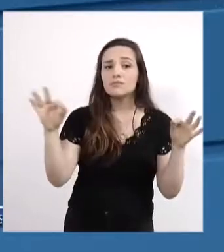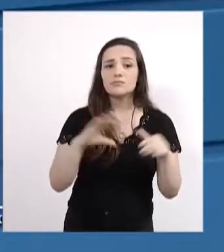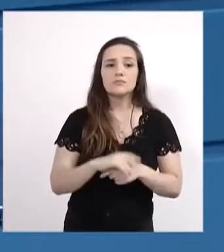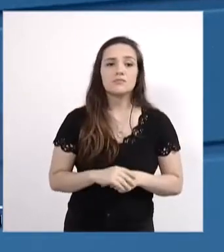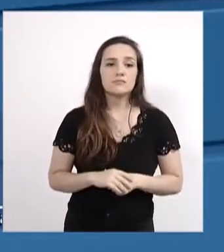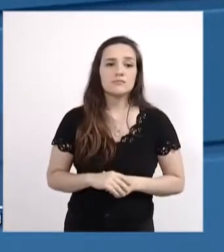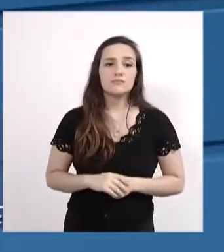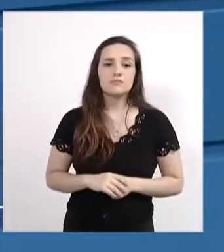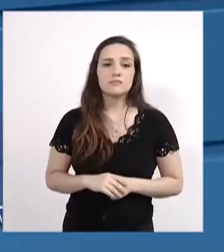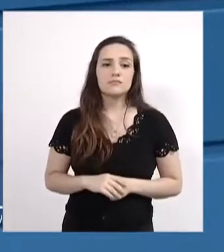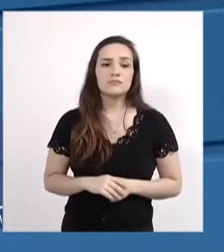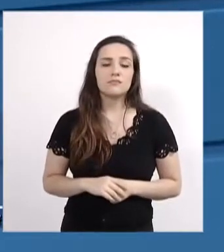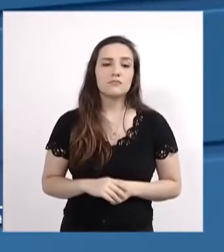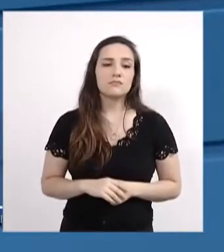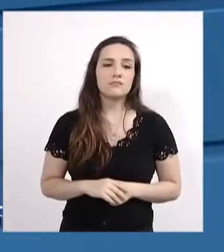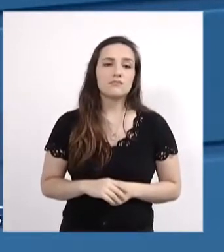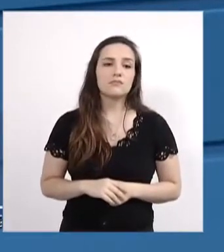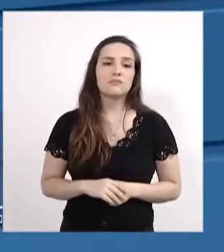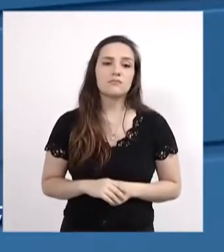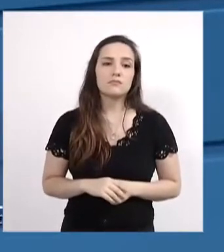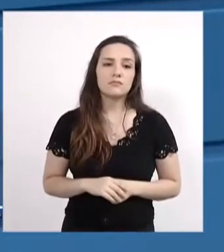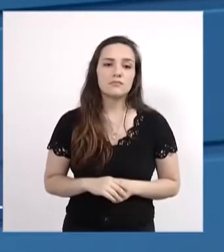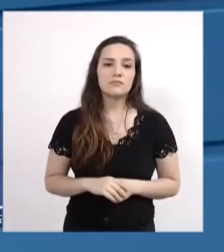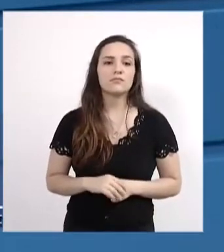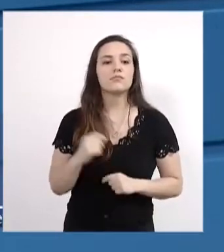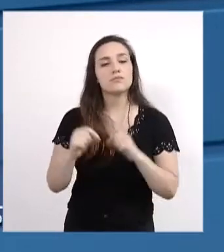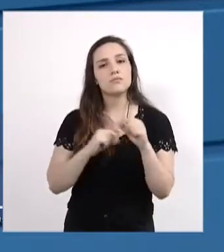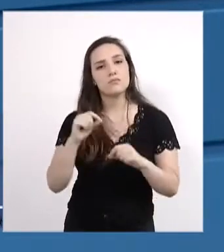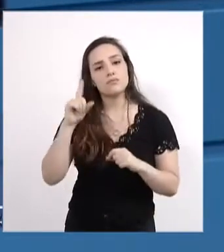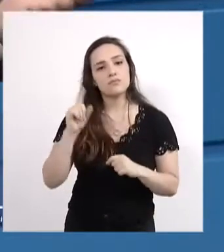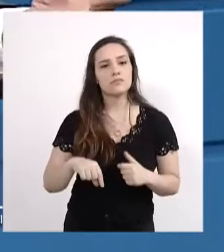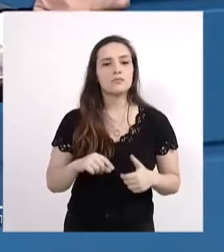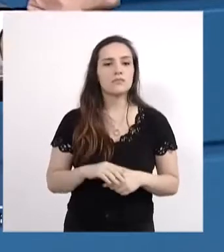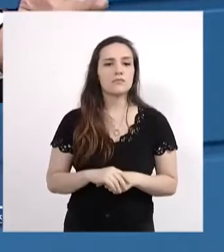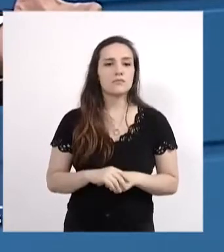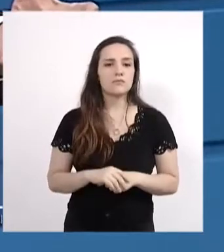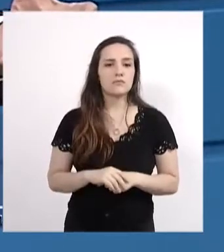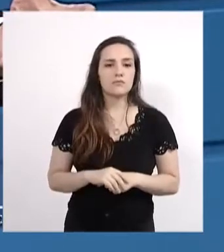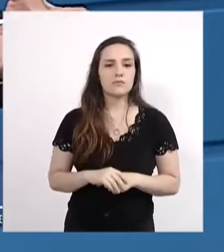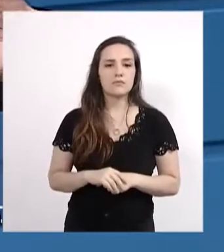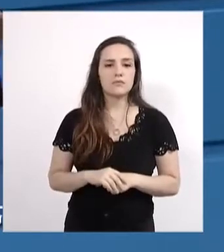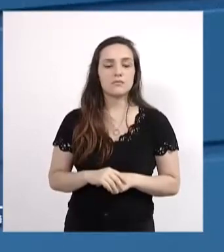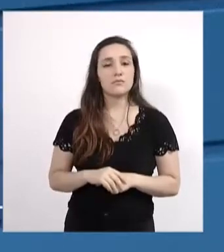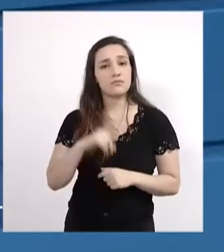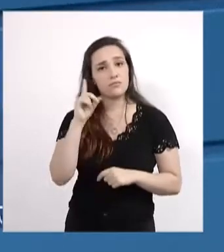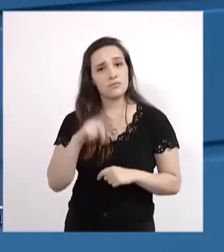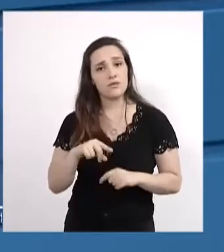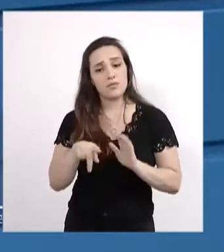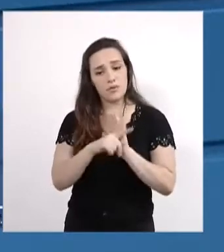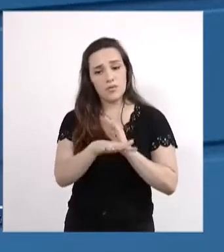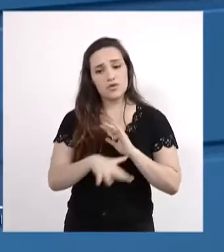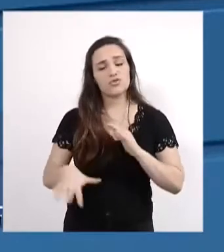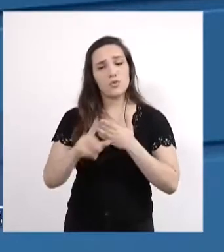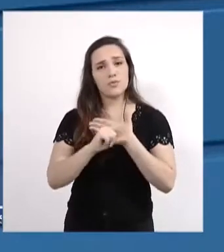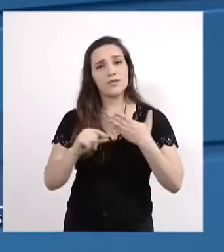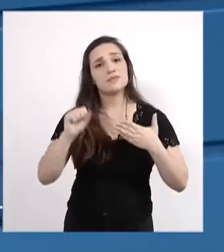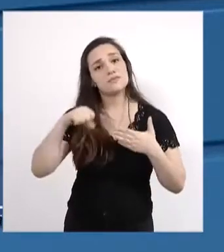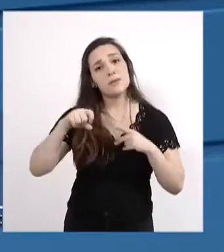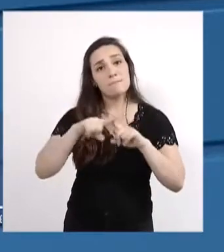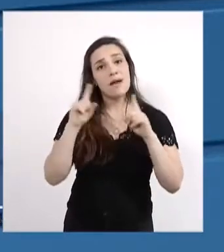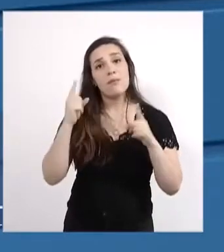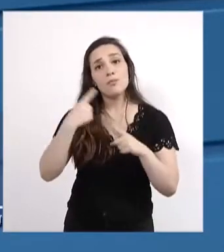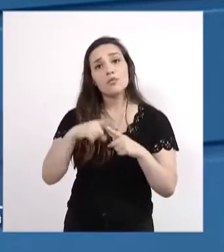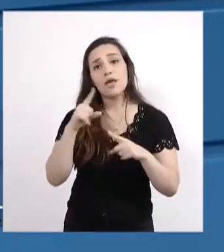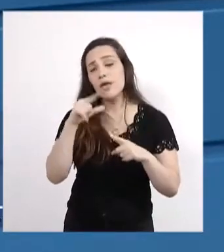na bacia do Pantanal porque a água corre para o Rio Paraguai. Então, quando Vossa